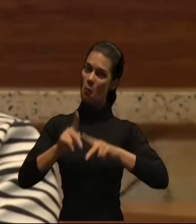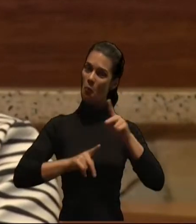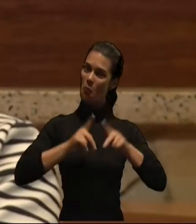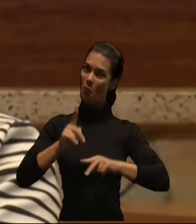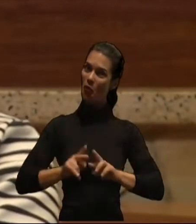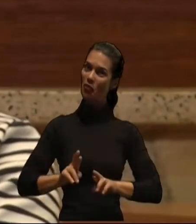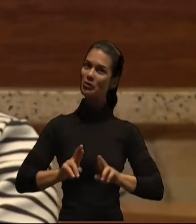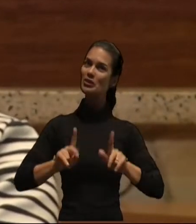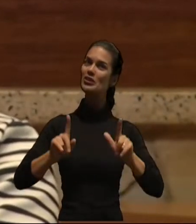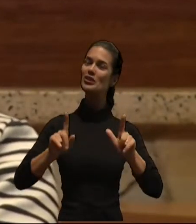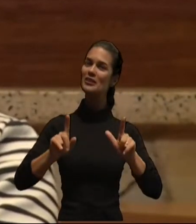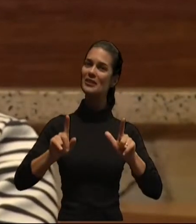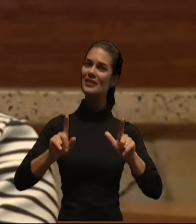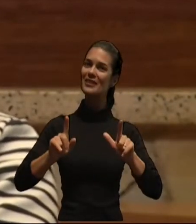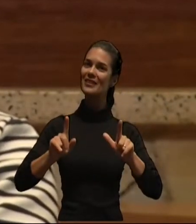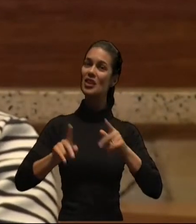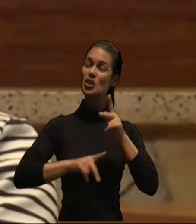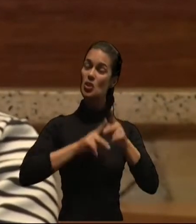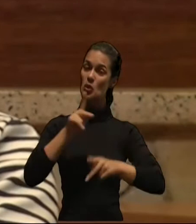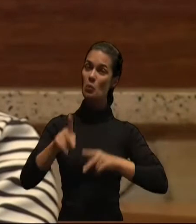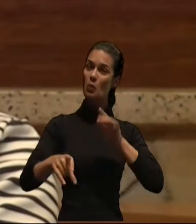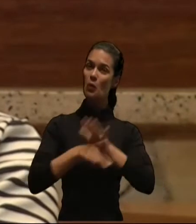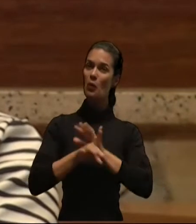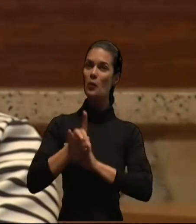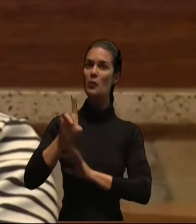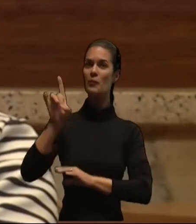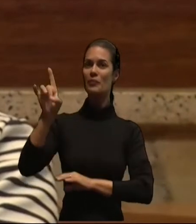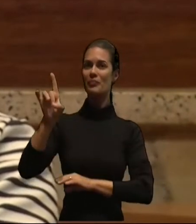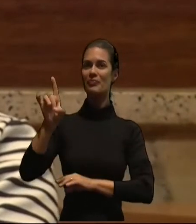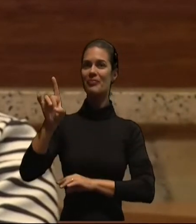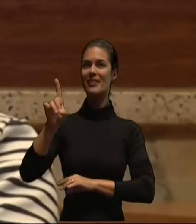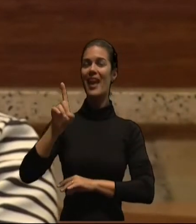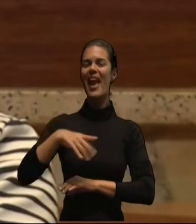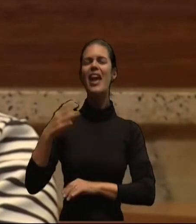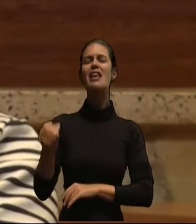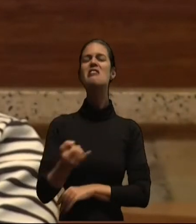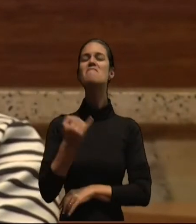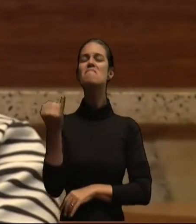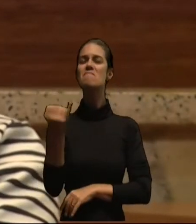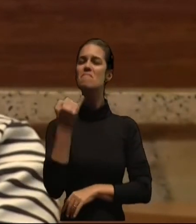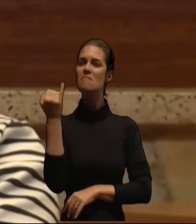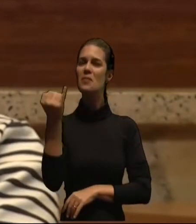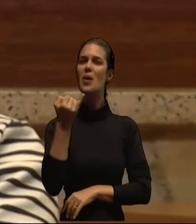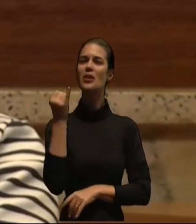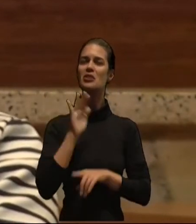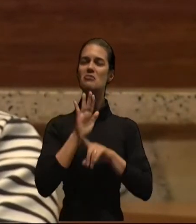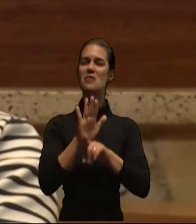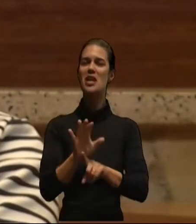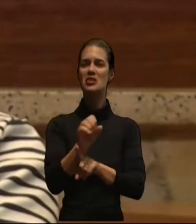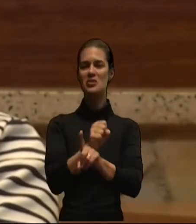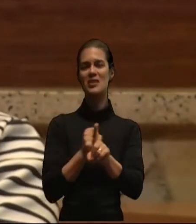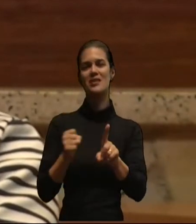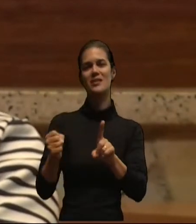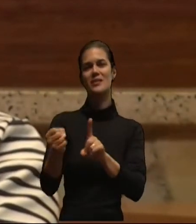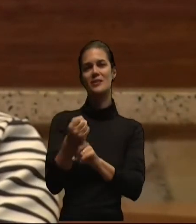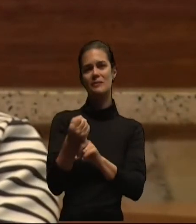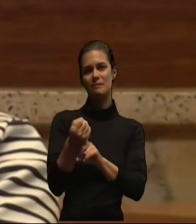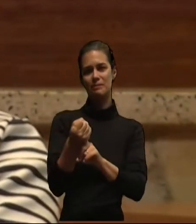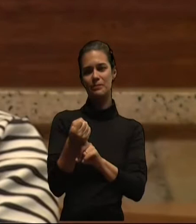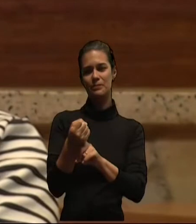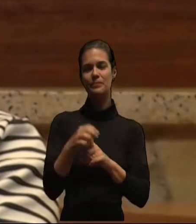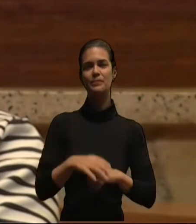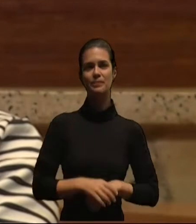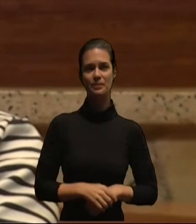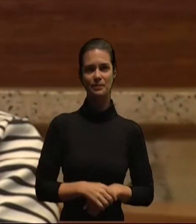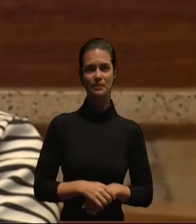que o povo de Deus, nesse momento, é muito importante para toda a sociedade. Se nós continuarmos